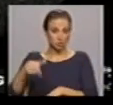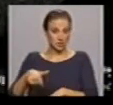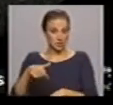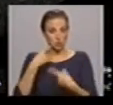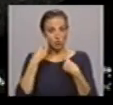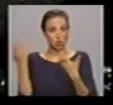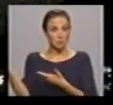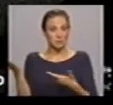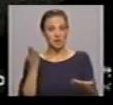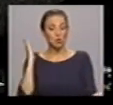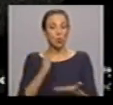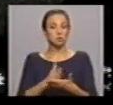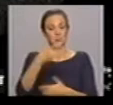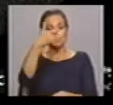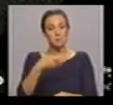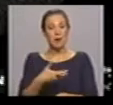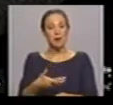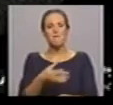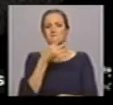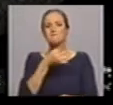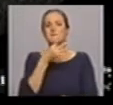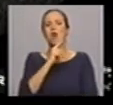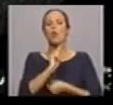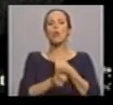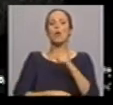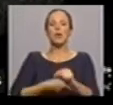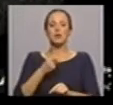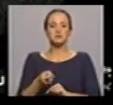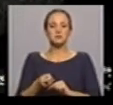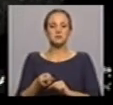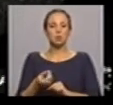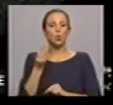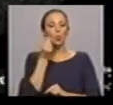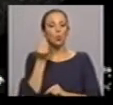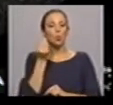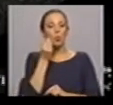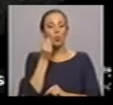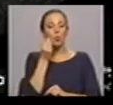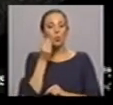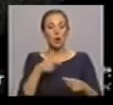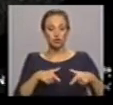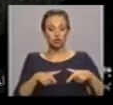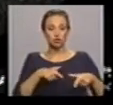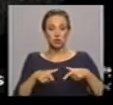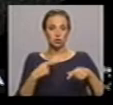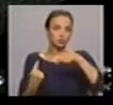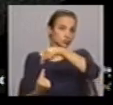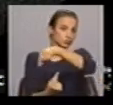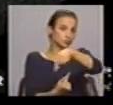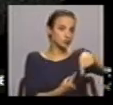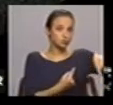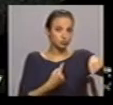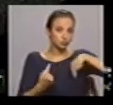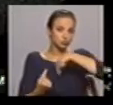apresentado nesta última semana e fala-nos sobre como é que a órbita das estrelas afeta,